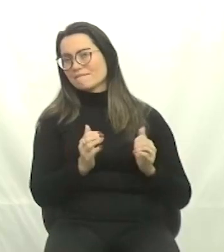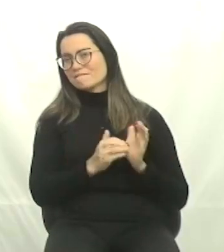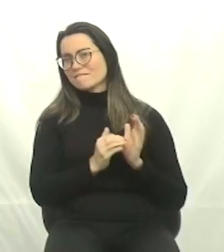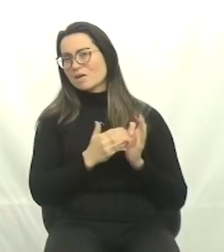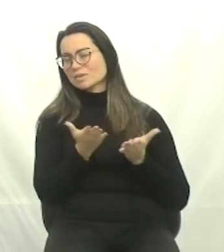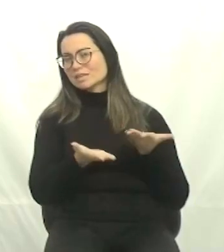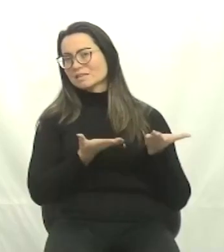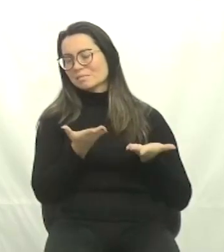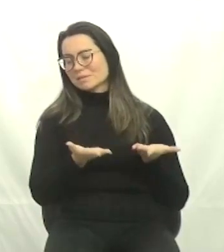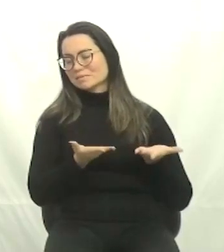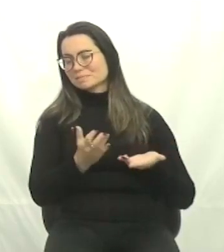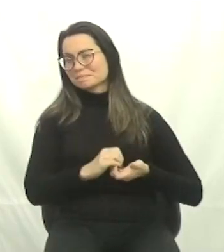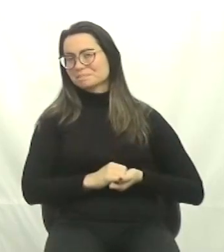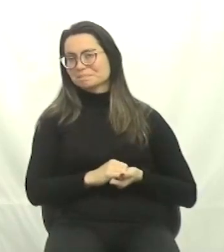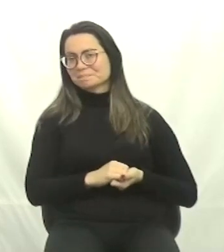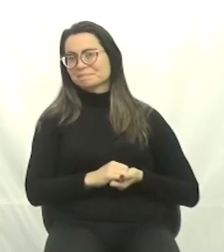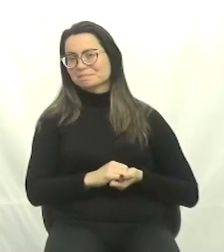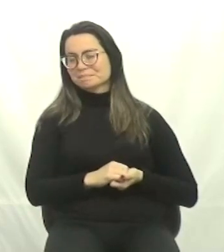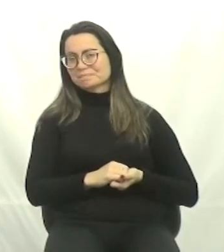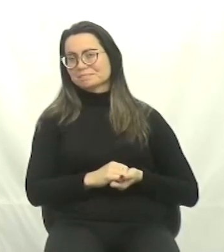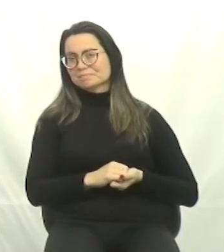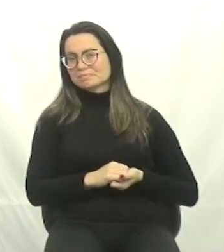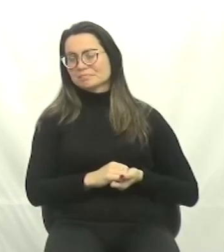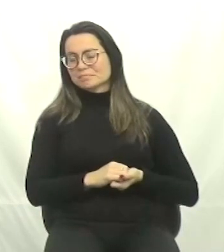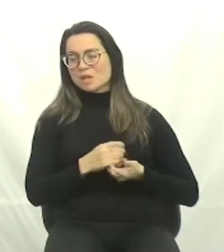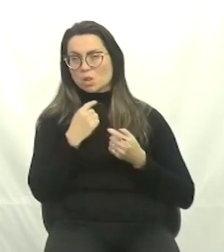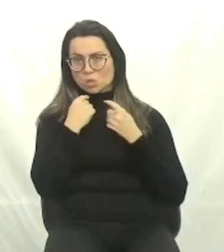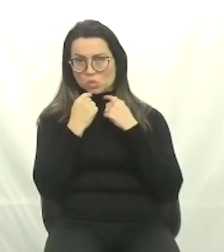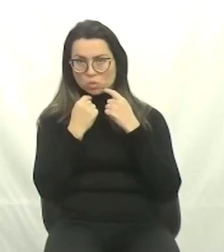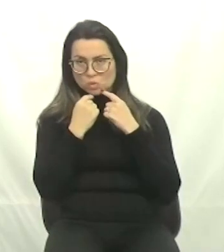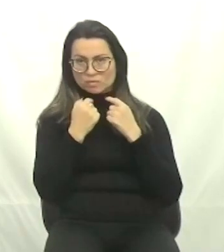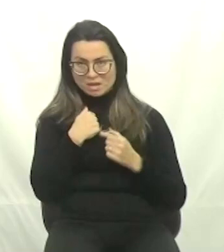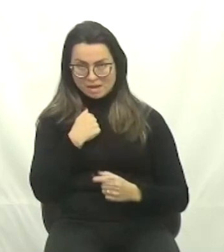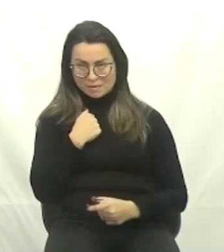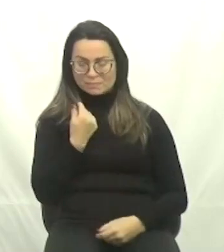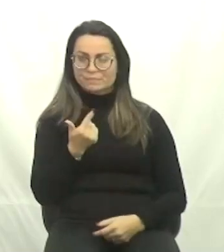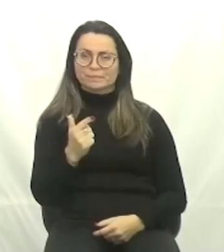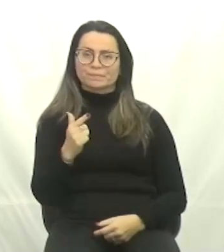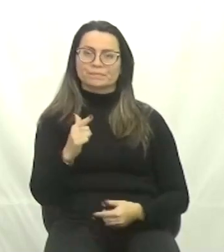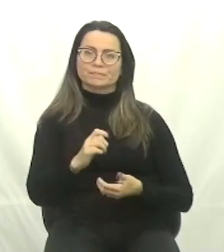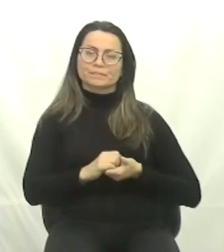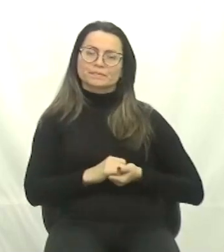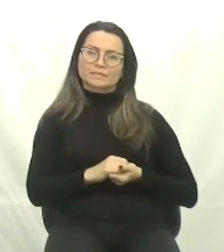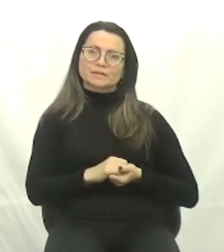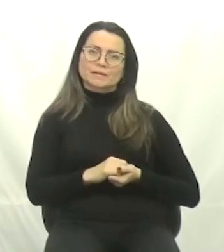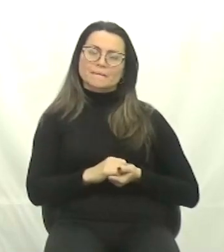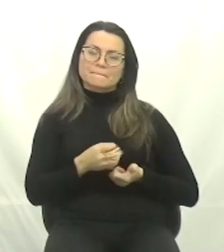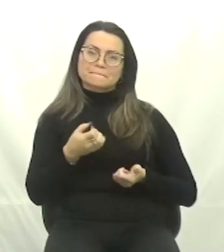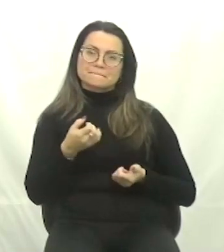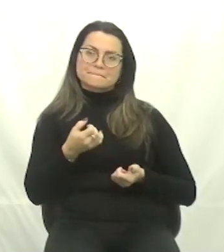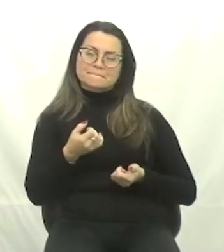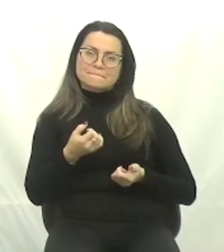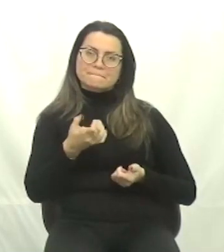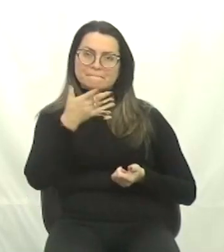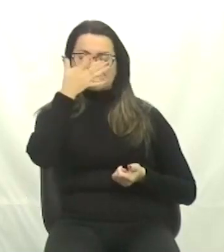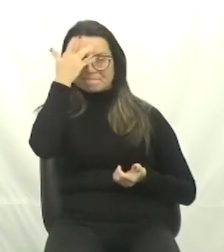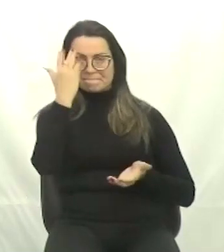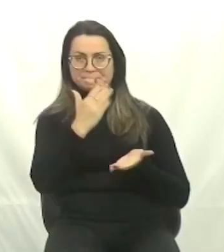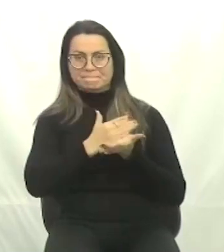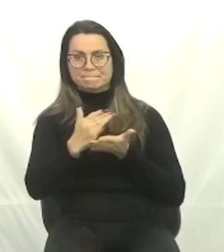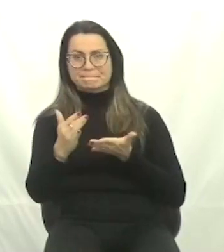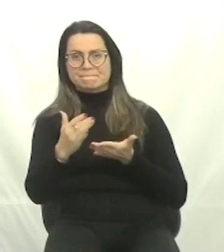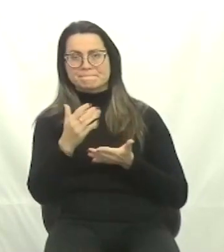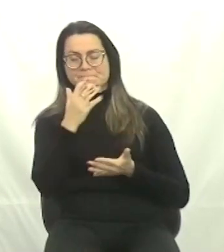vereador Daniel. Não tenho dúvida disso. Porque se uma pessoa começa a ligar até